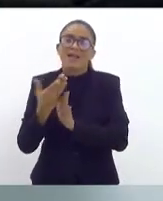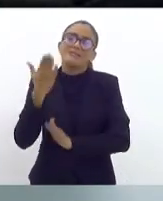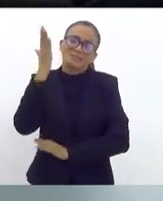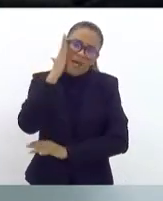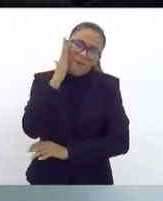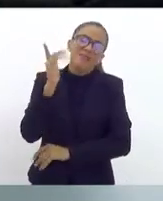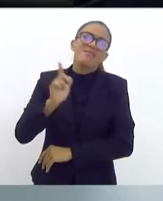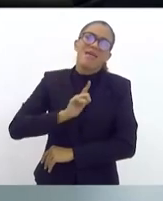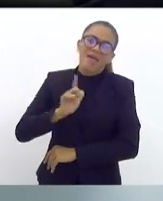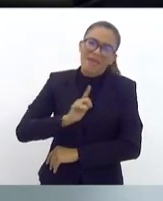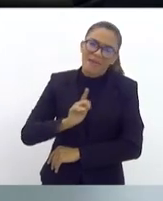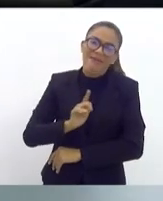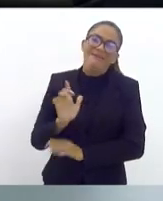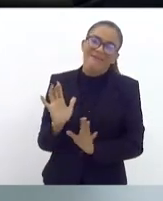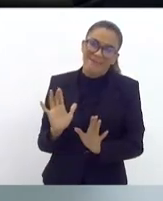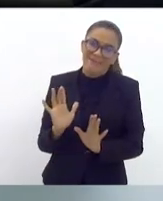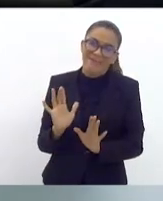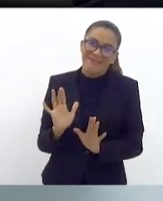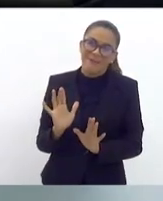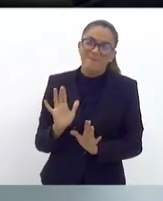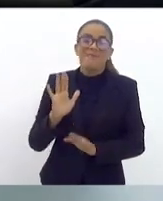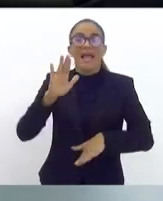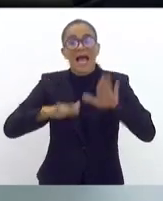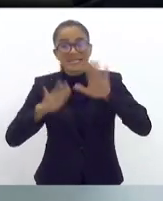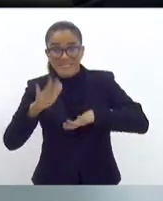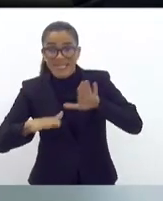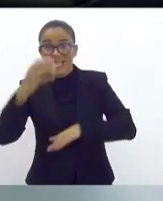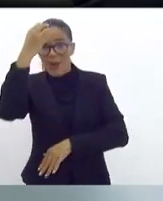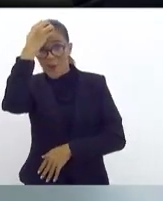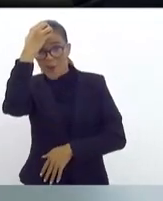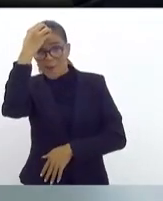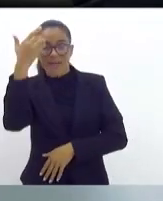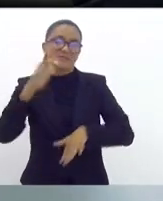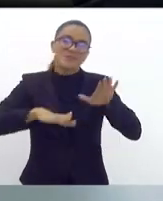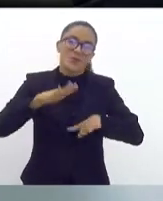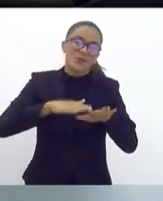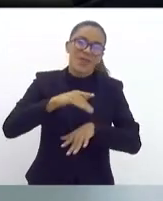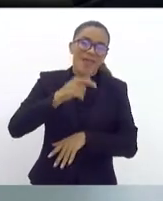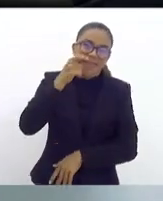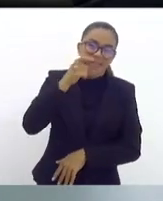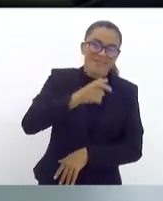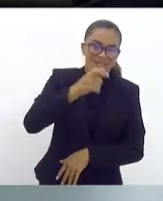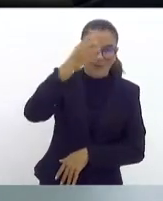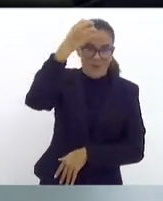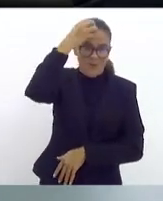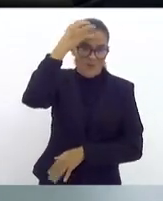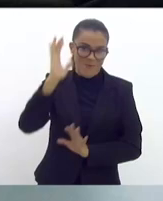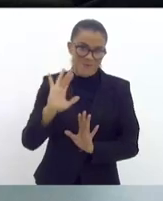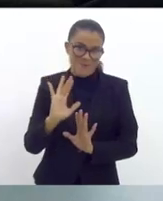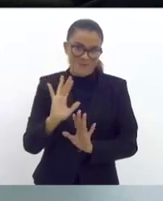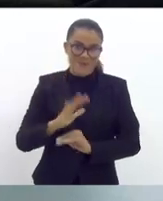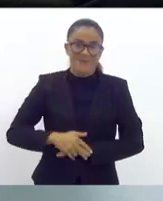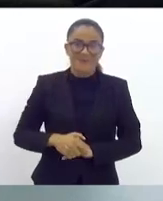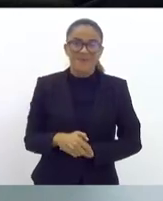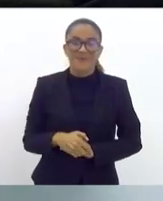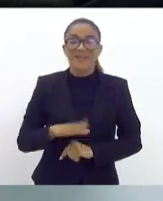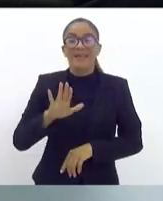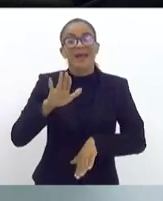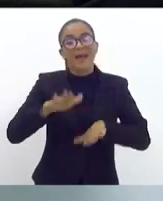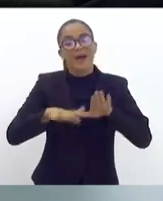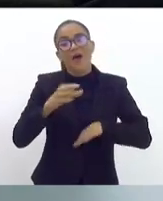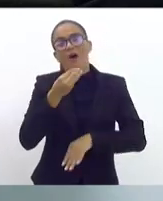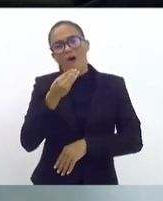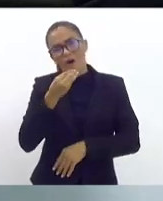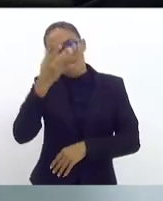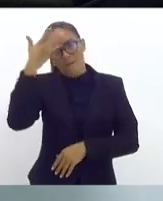tentar é aí às vezes é culposo às vezes é doloso exatamente aí eu acho que tem duas questões são importantes uma obviamente